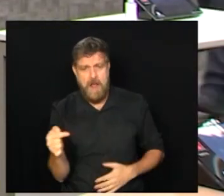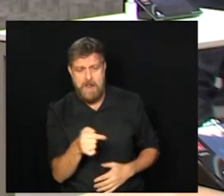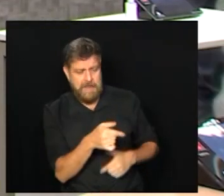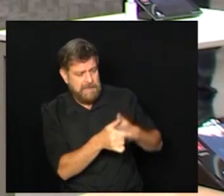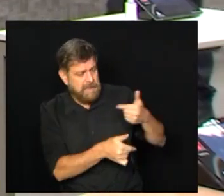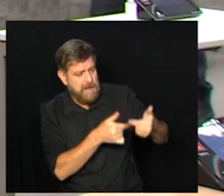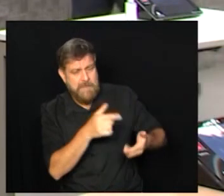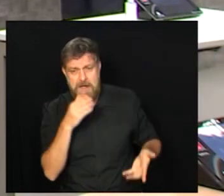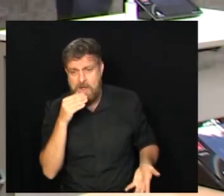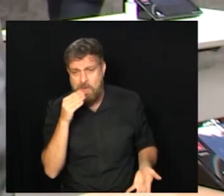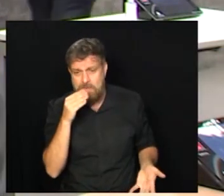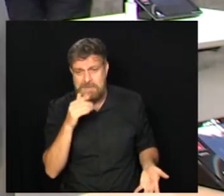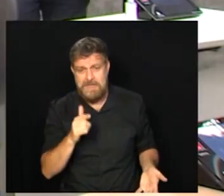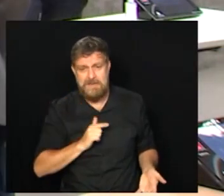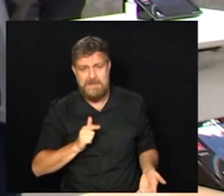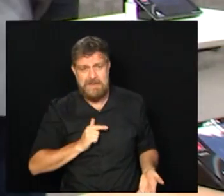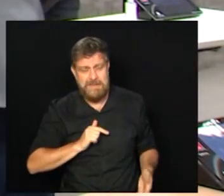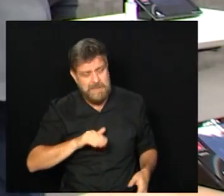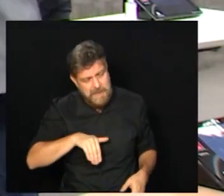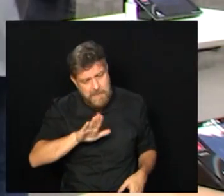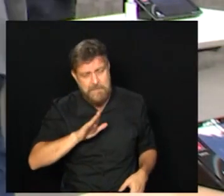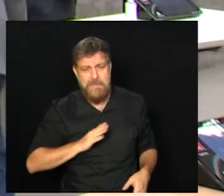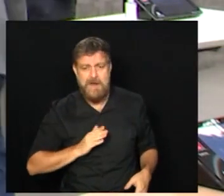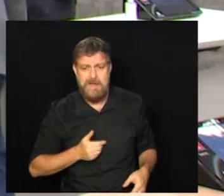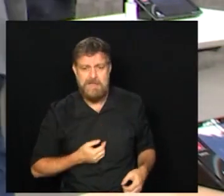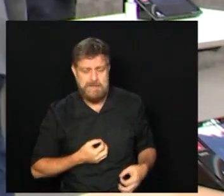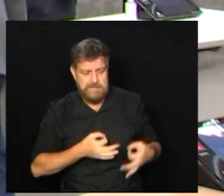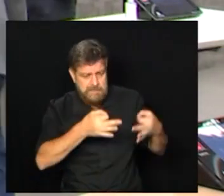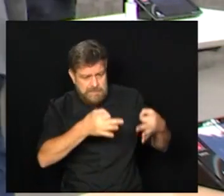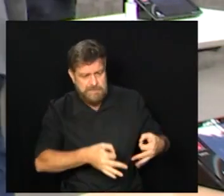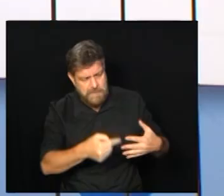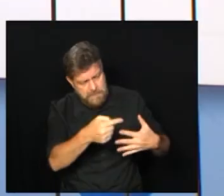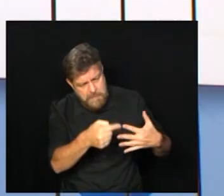trabalham ter um pouco mais de conforto.